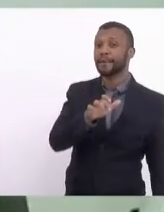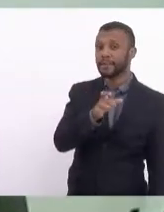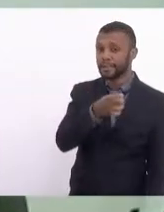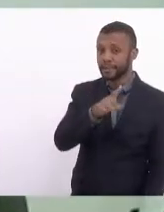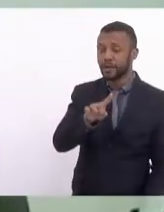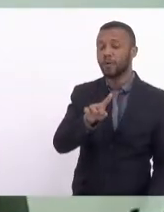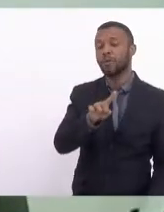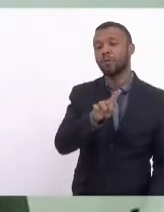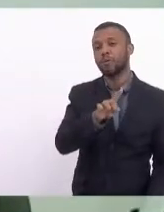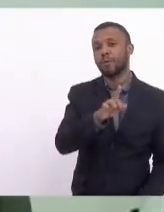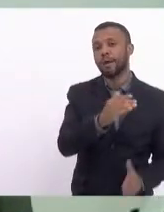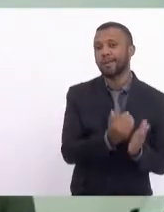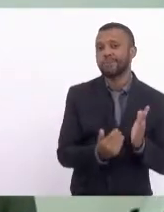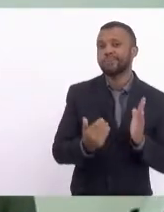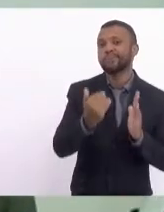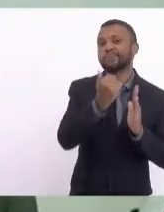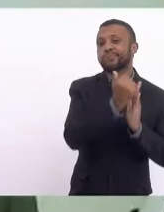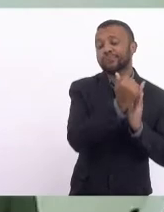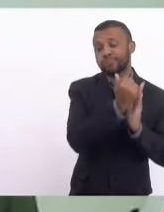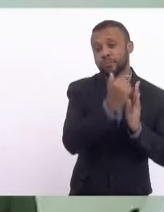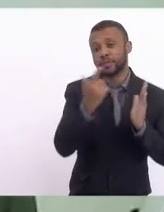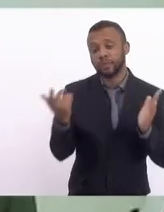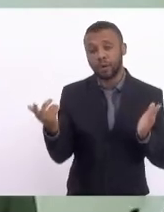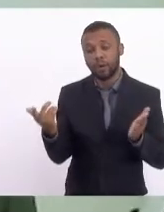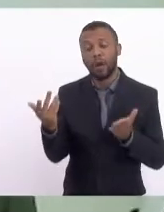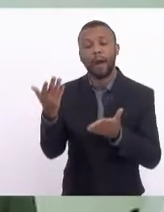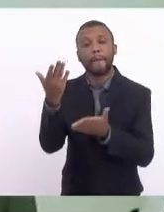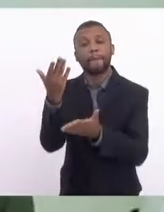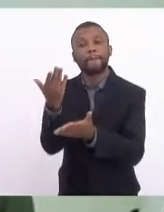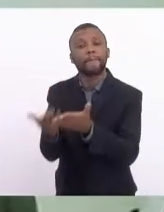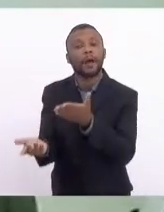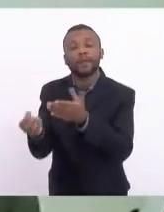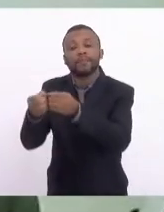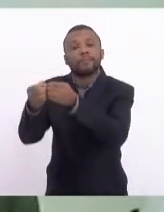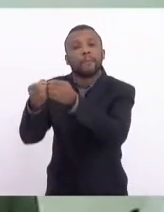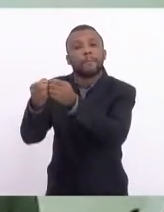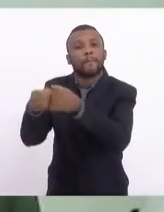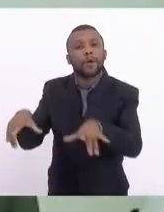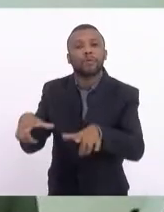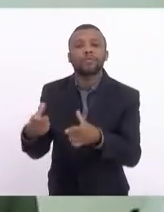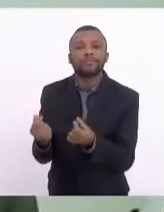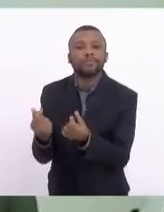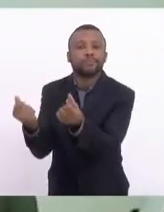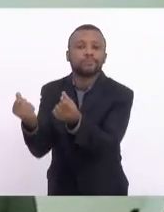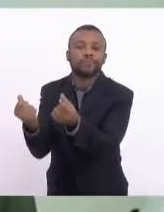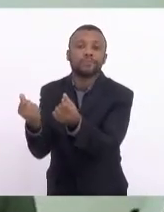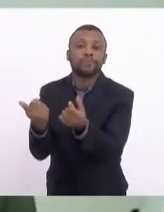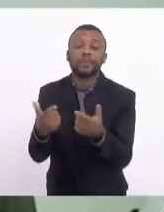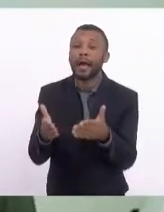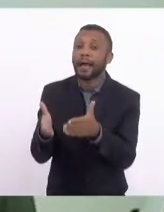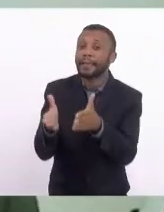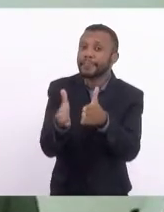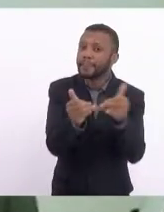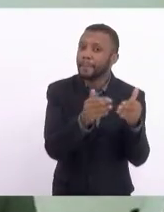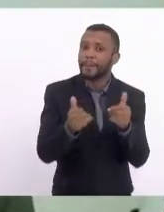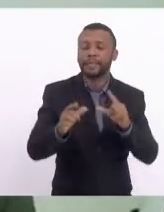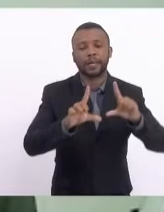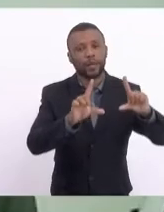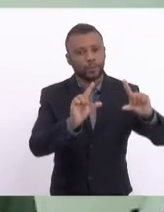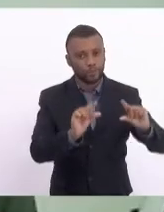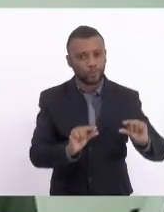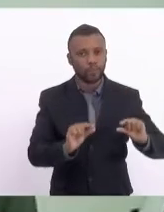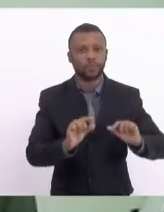perda de receita, porque o poder aquisitivo não aguenta e diminui a demanda. Ora, e nesta